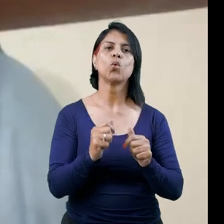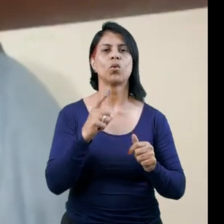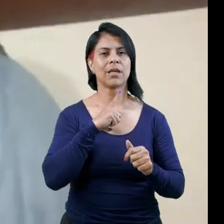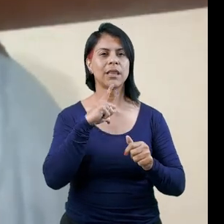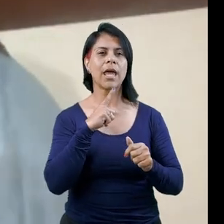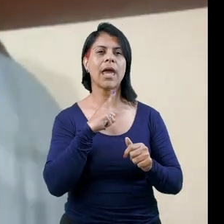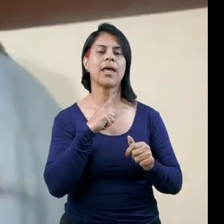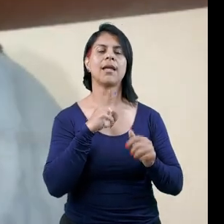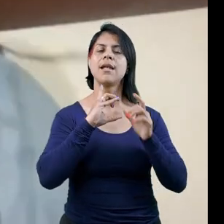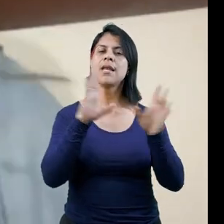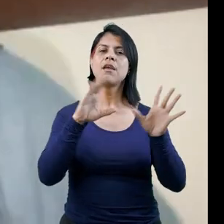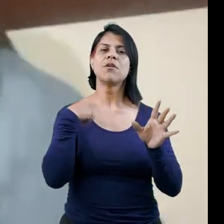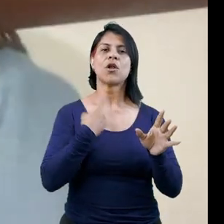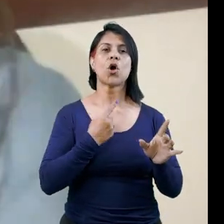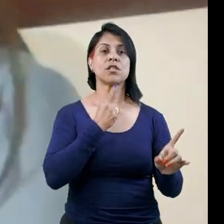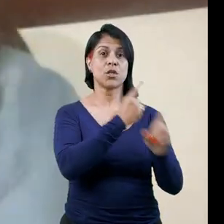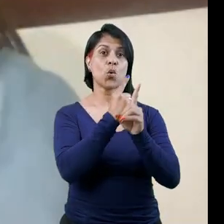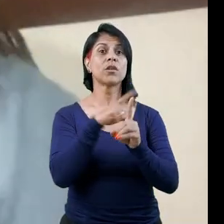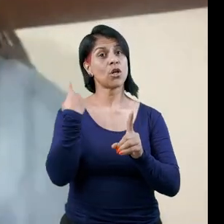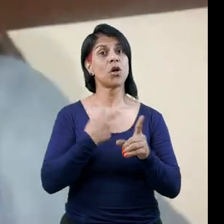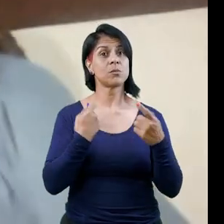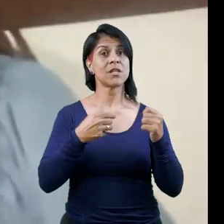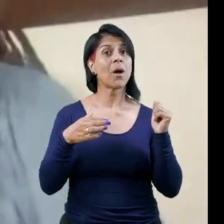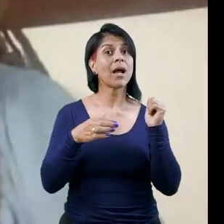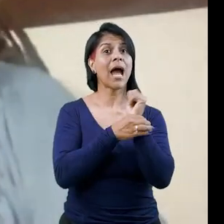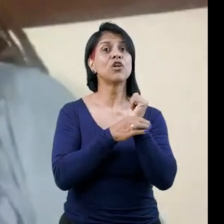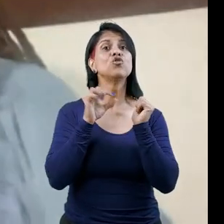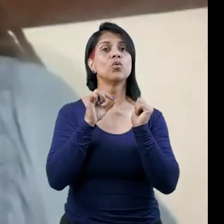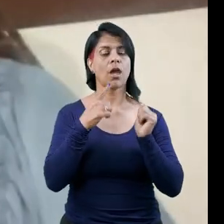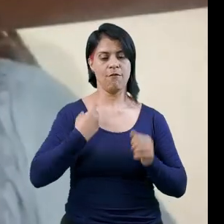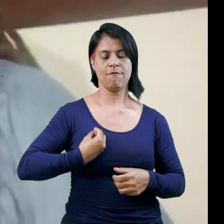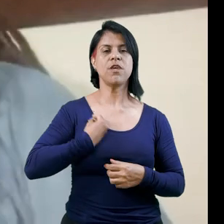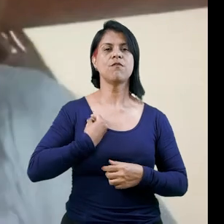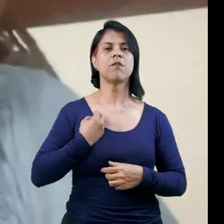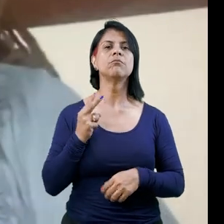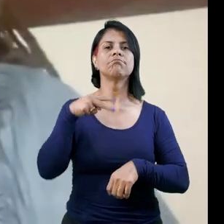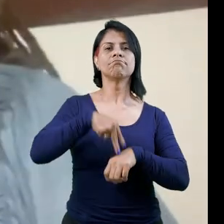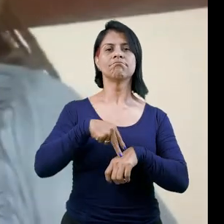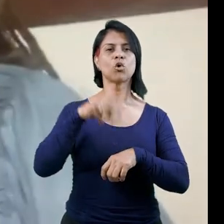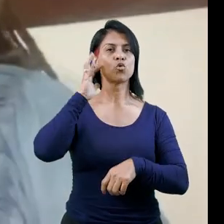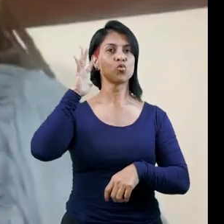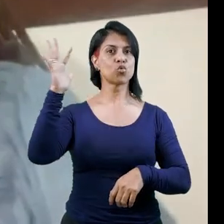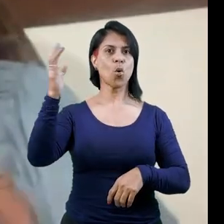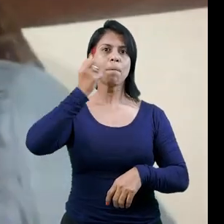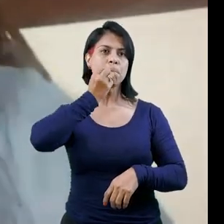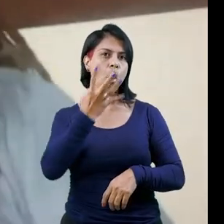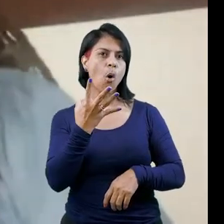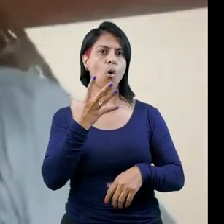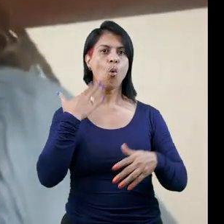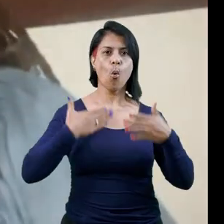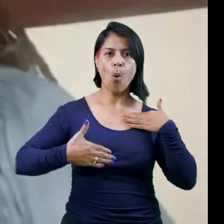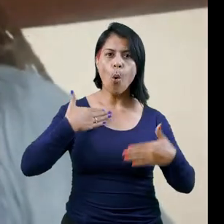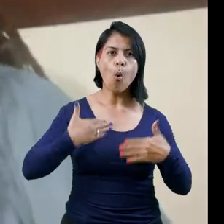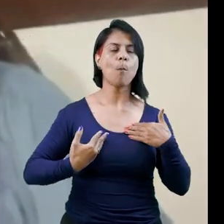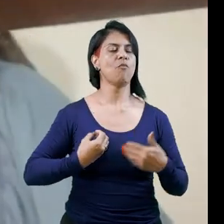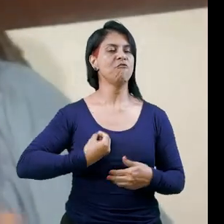para o encontro, a gente precisa garantir que a gente esteja viva, que os nossos sonhos estejam vivos, que o nosso corpo